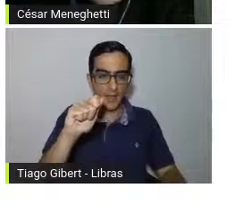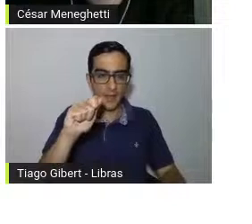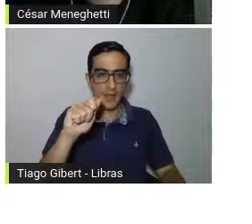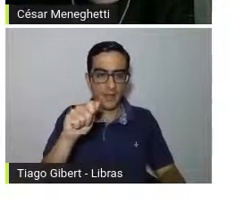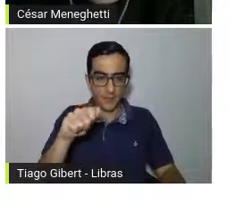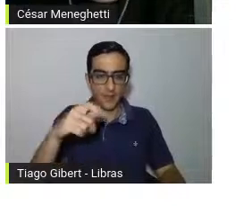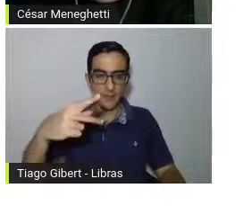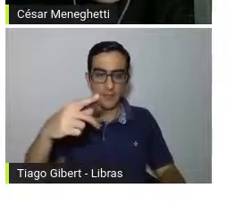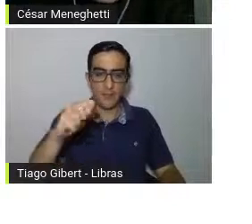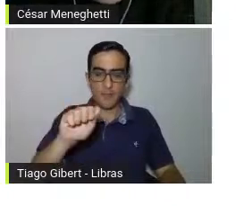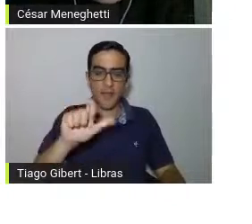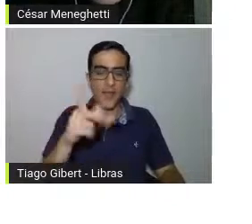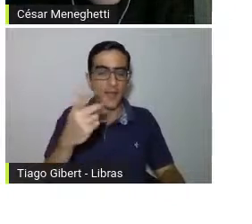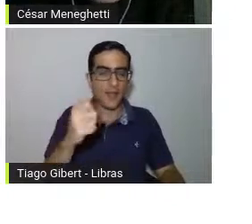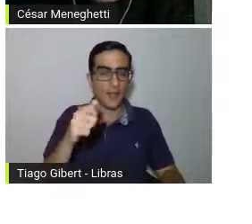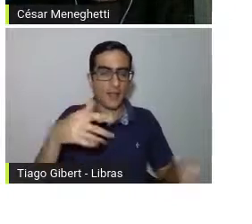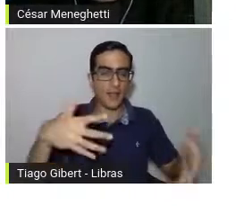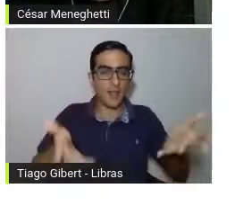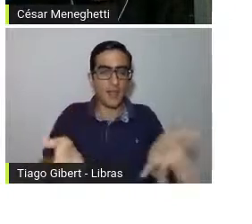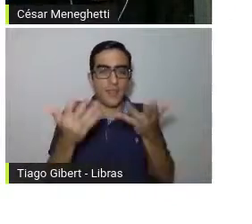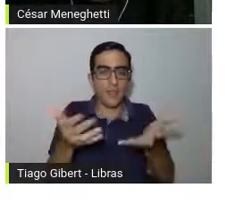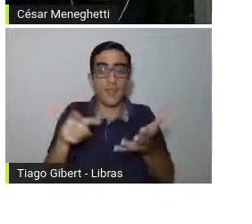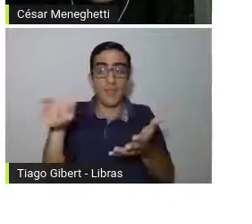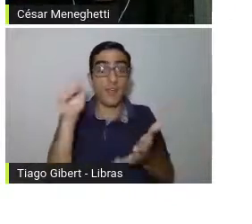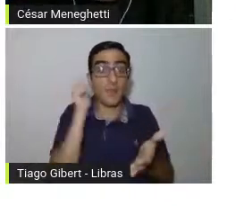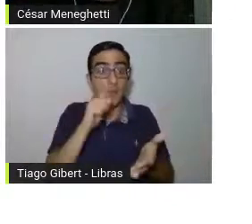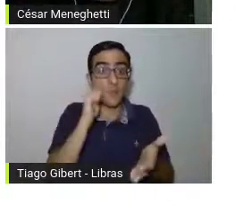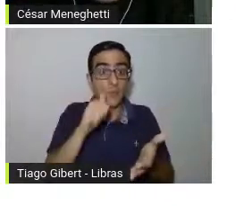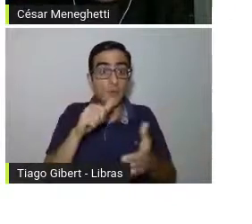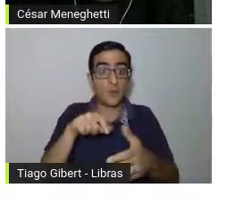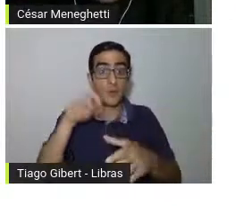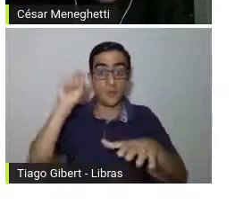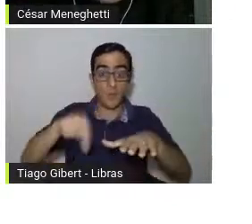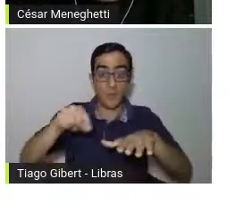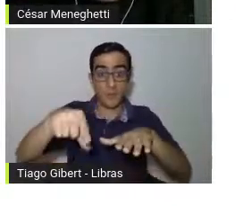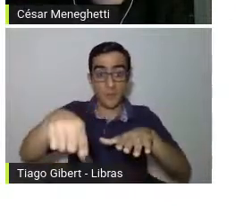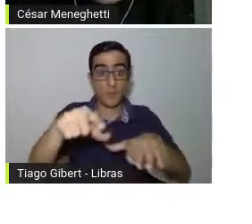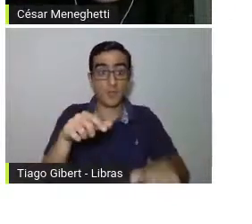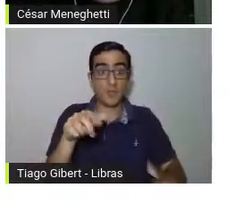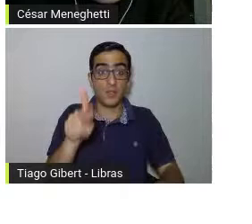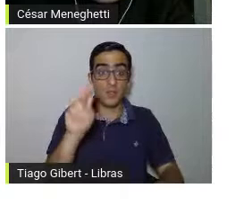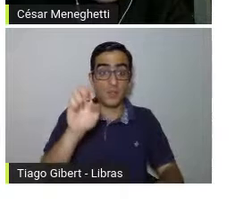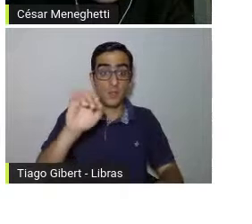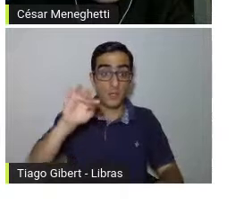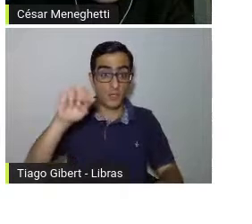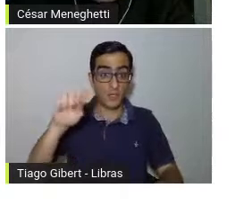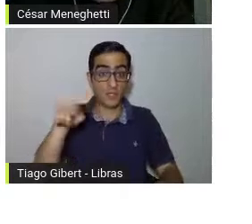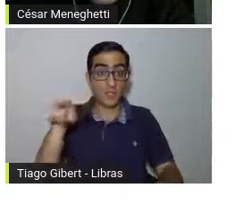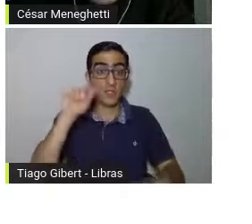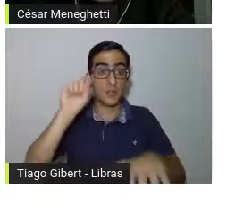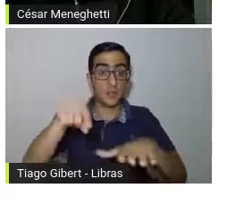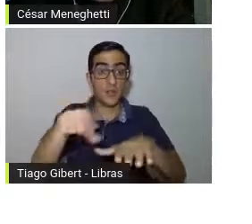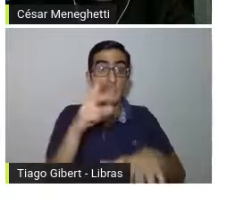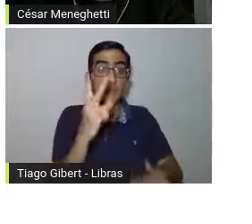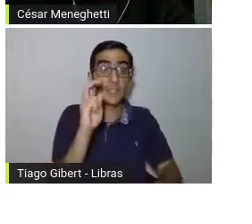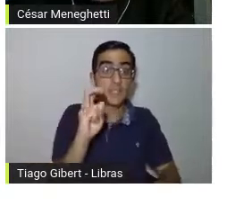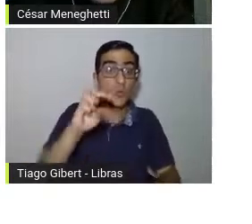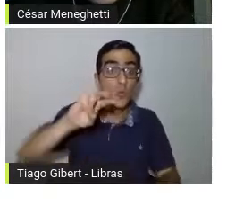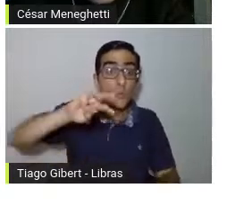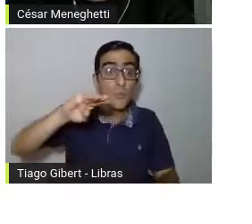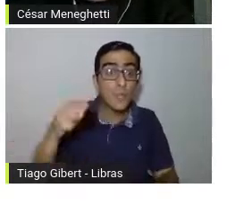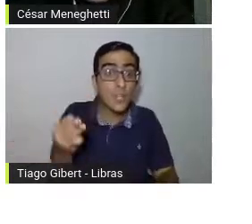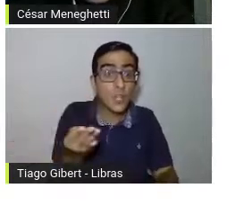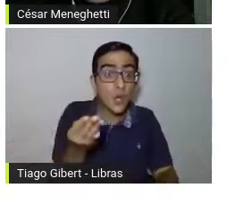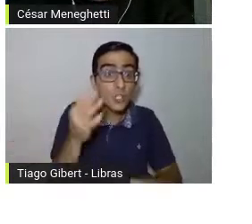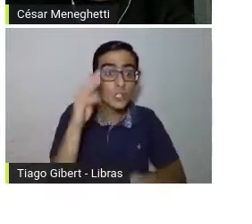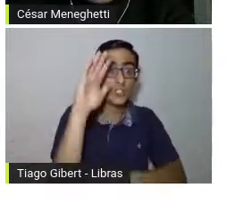Essas mulheres de Keita conseguiram plantar 25 milhões de árvores e conseguiram fazer com